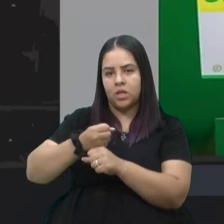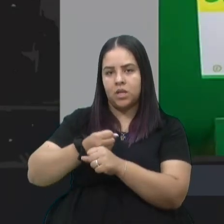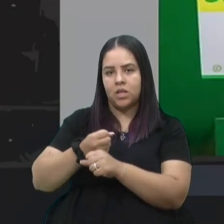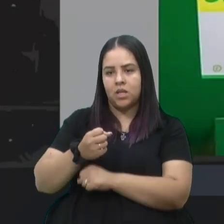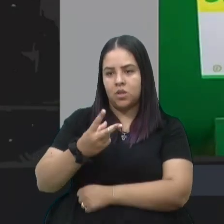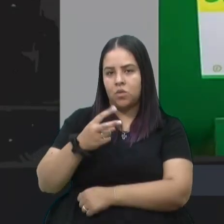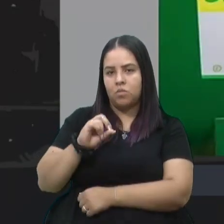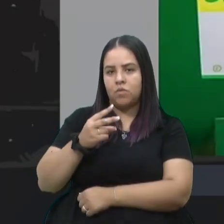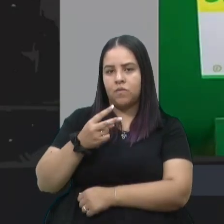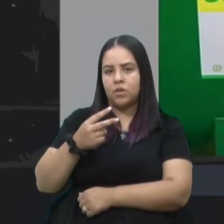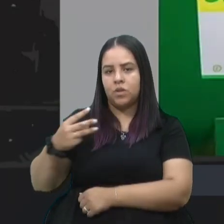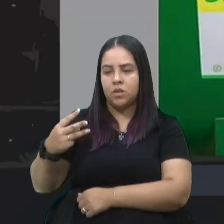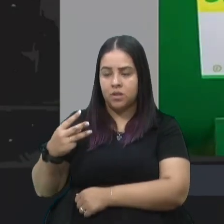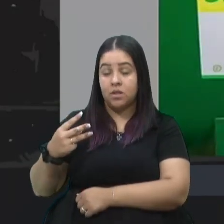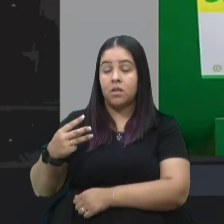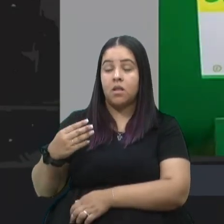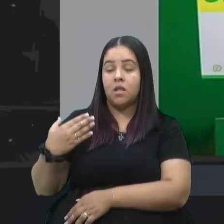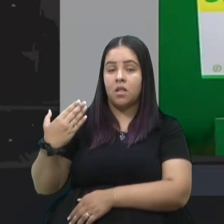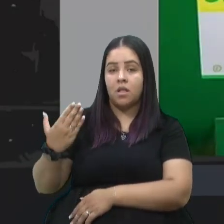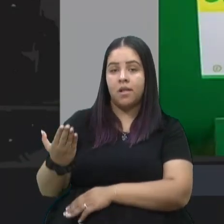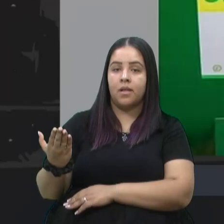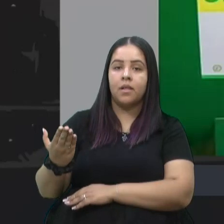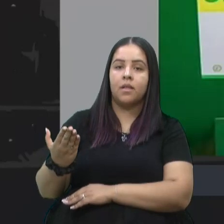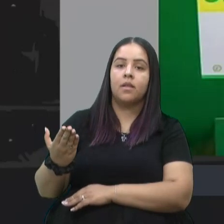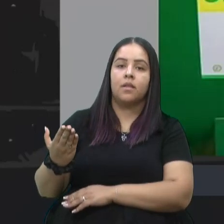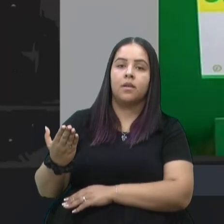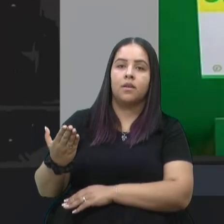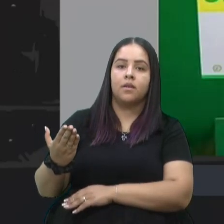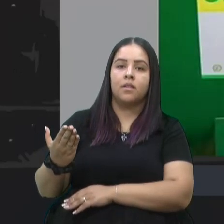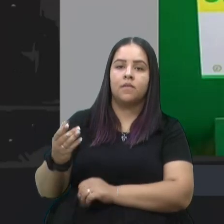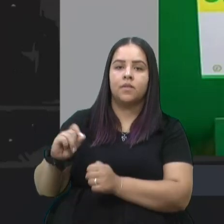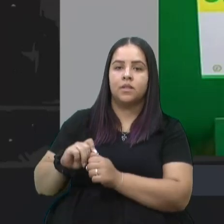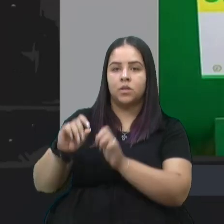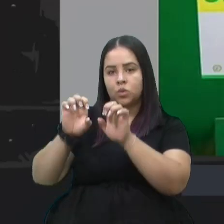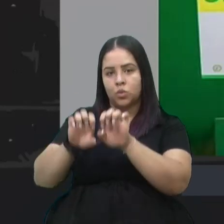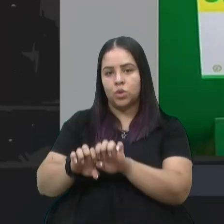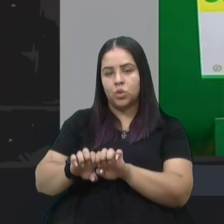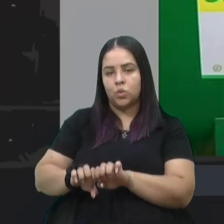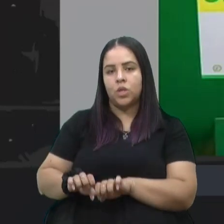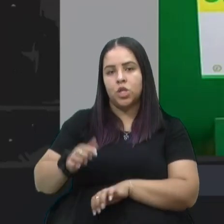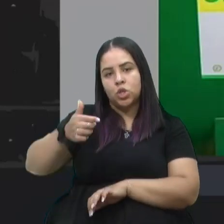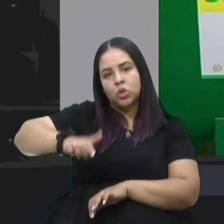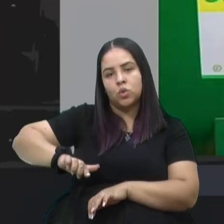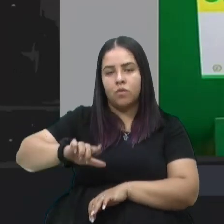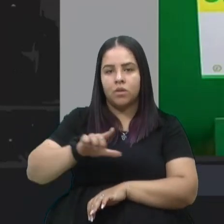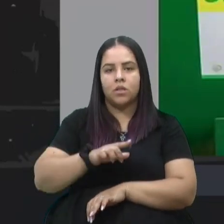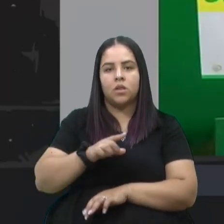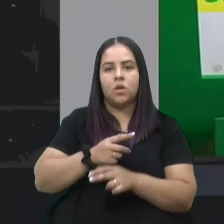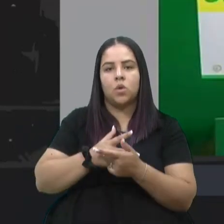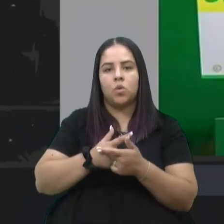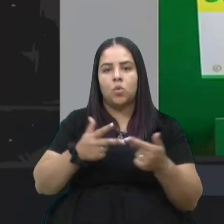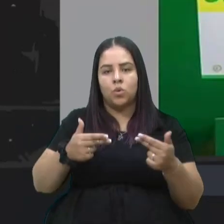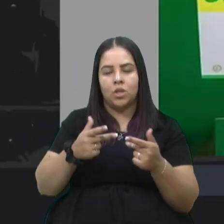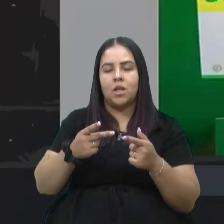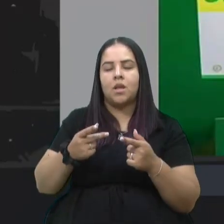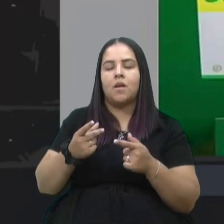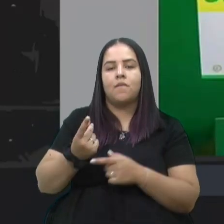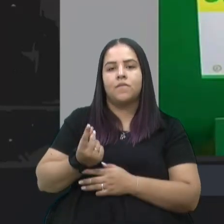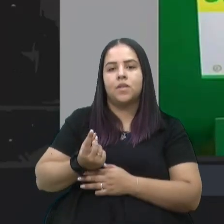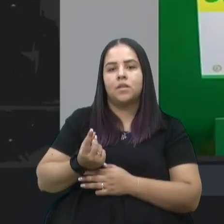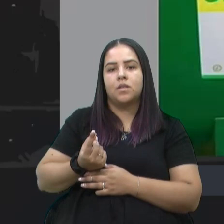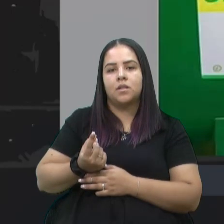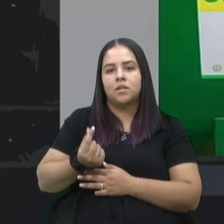de 2023, ela vai reestruturar no sentido de equipamentos, financiamentos,